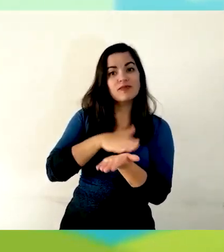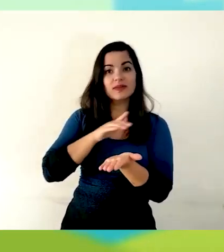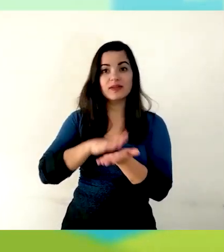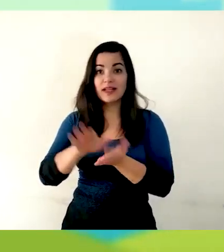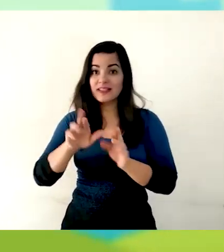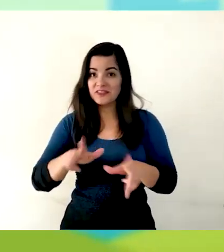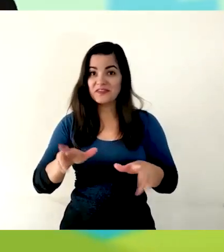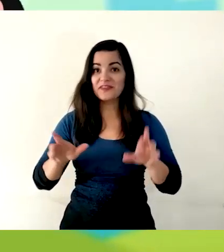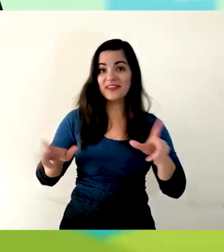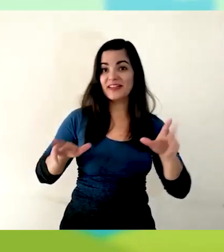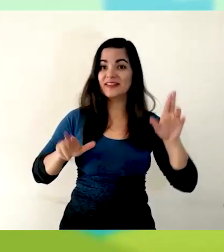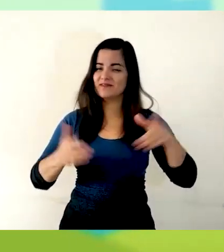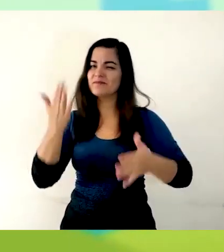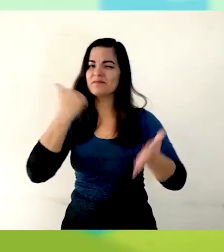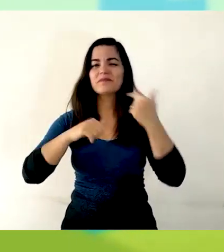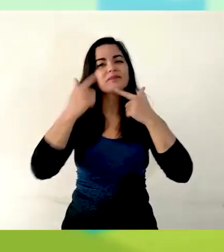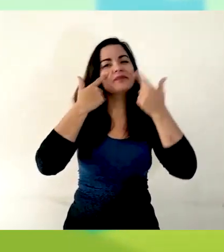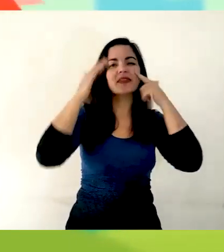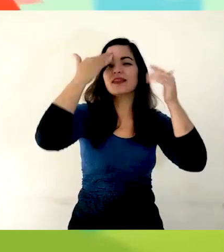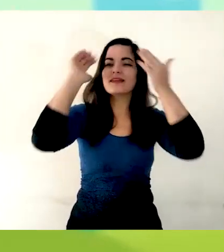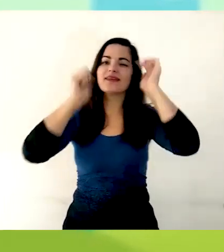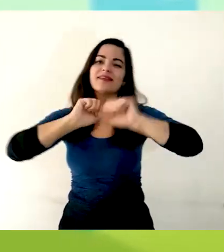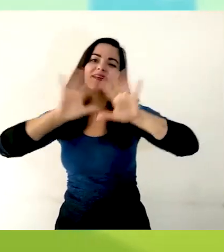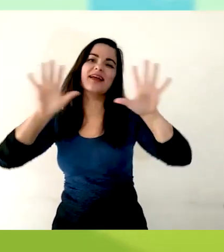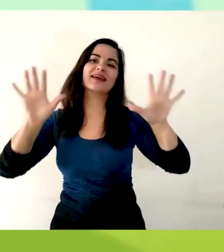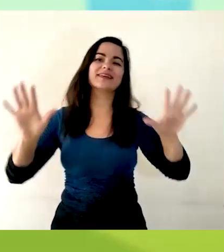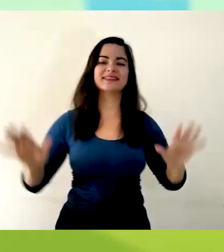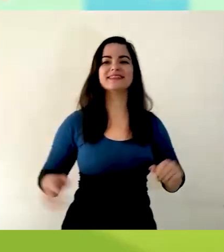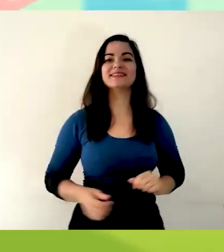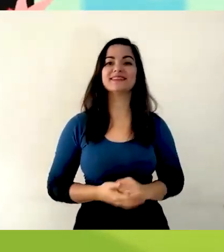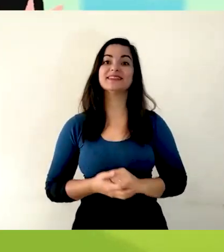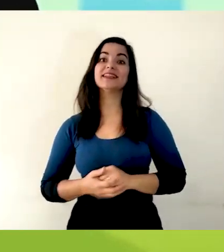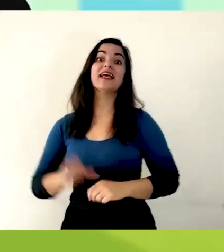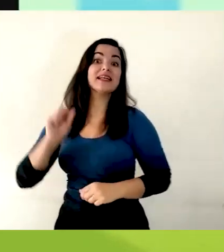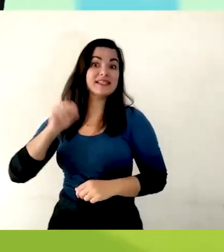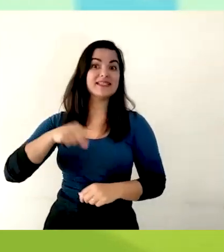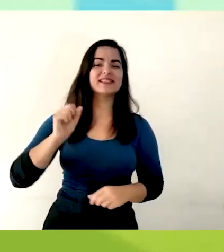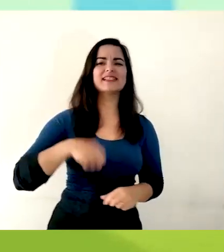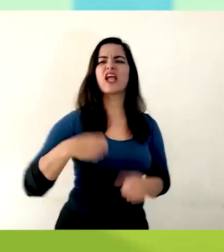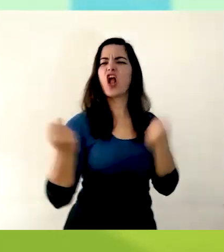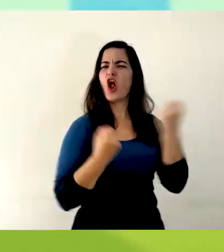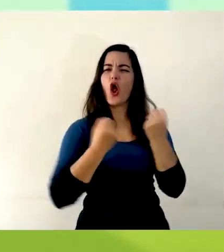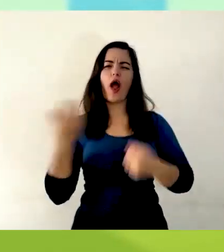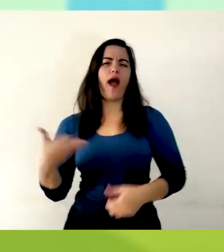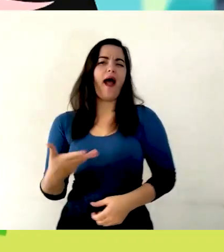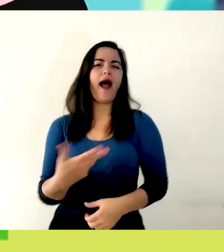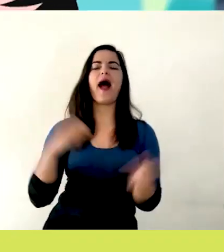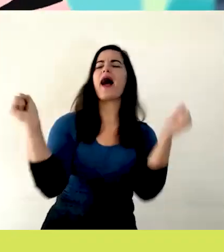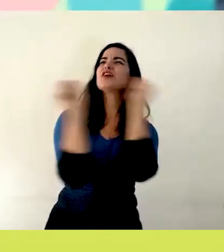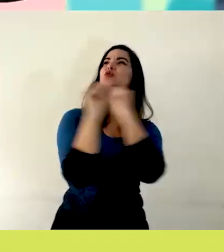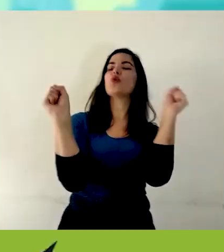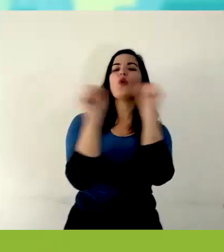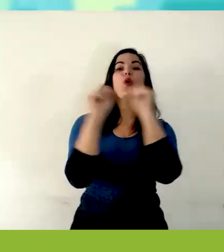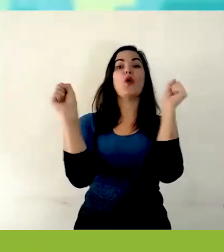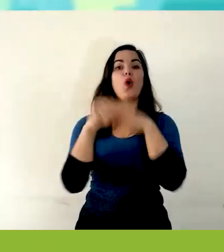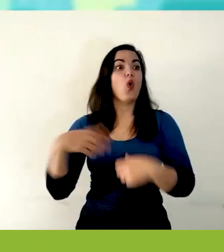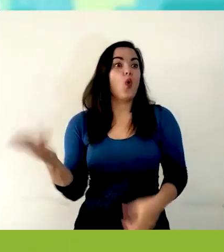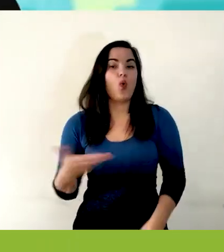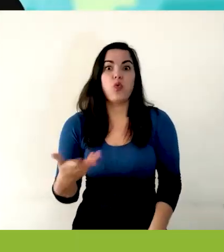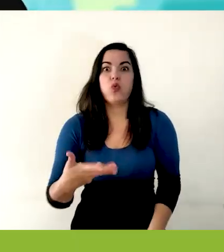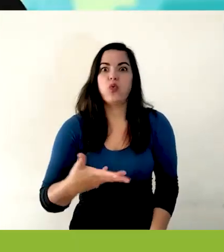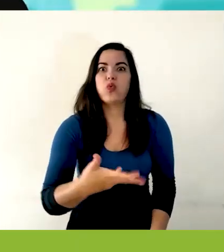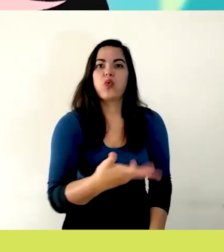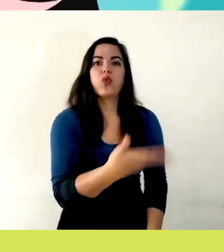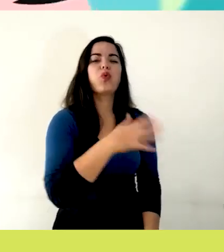esfregam. Venham por aqui, vocês vão entender melhor. Sim, adoro correr, correr